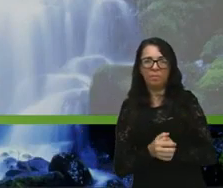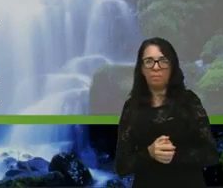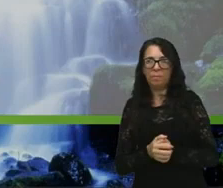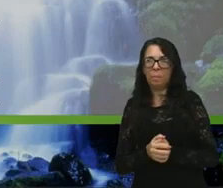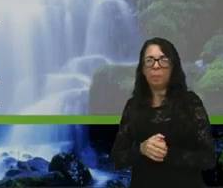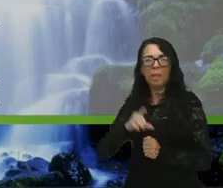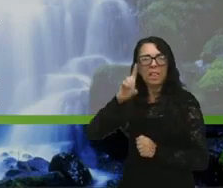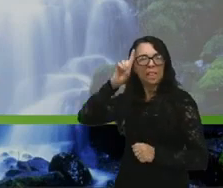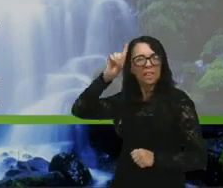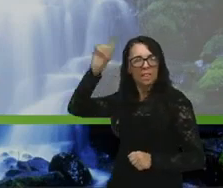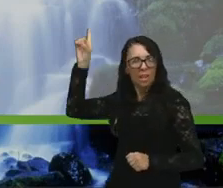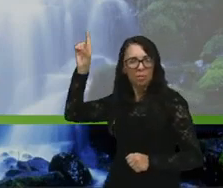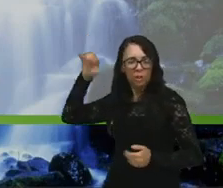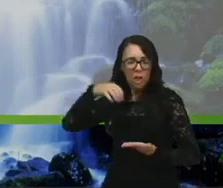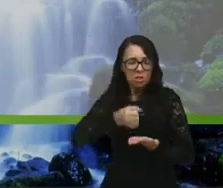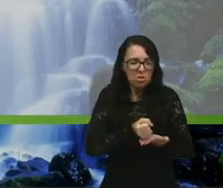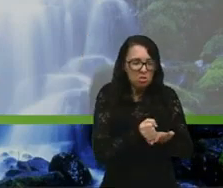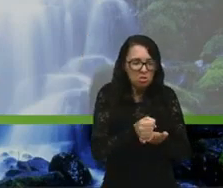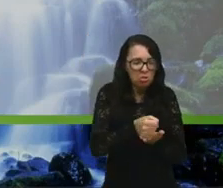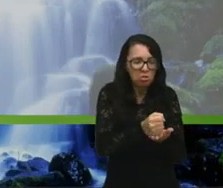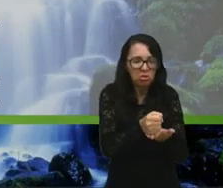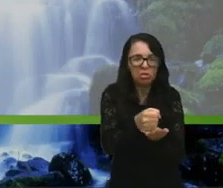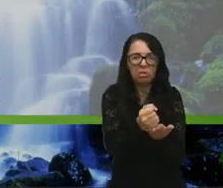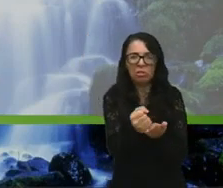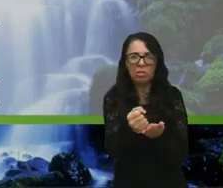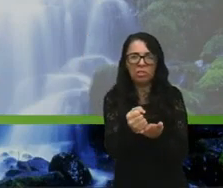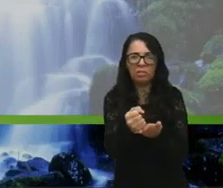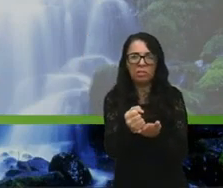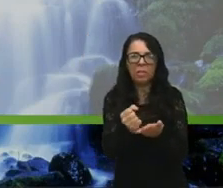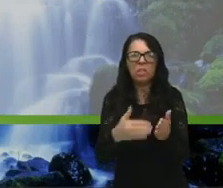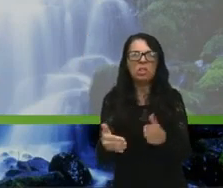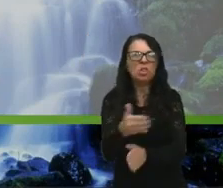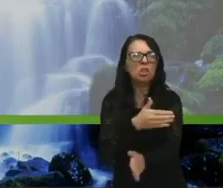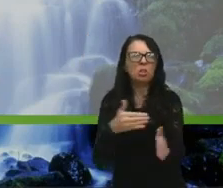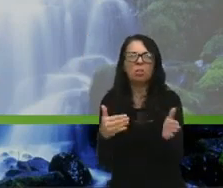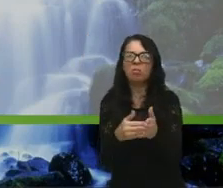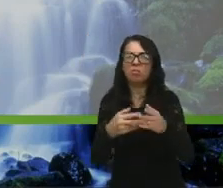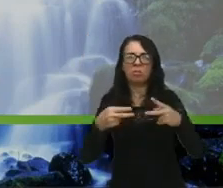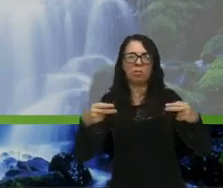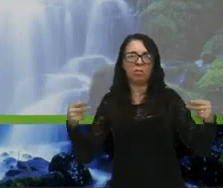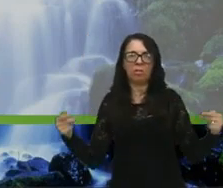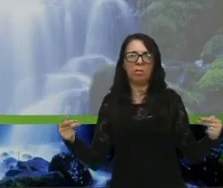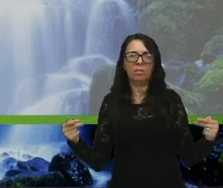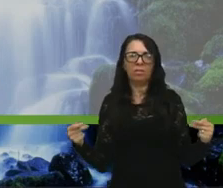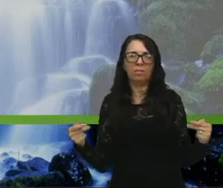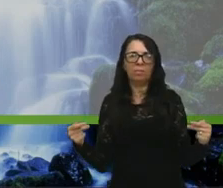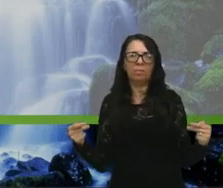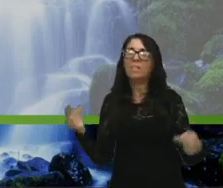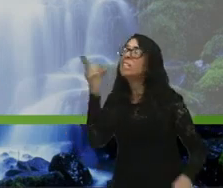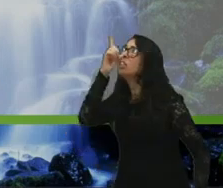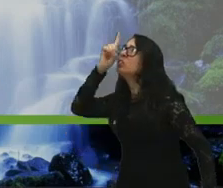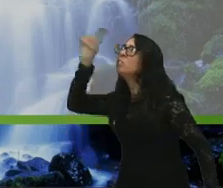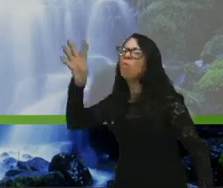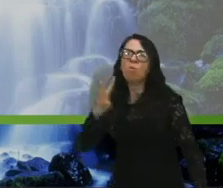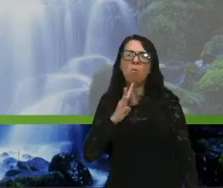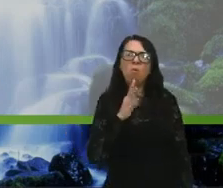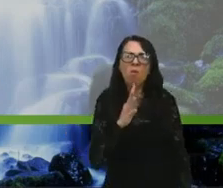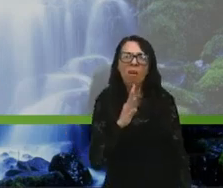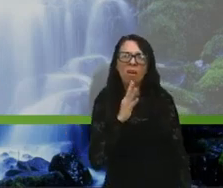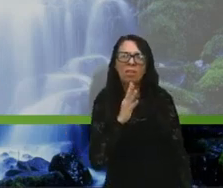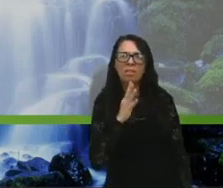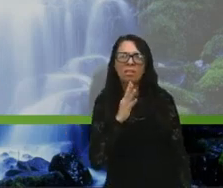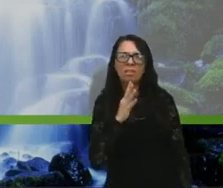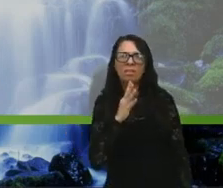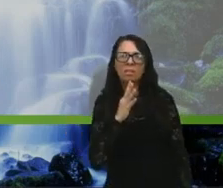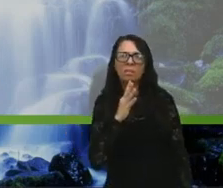que habita neste mundo. Do Senhor é a terra. Ele conhece todas as coisas. Ele sabe quem tem, quem